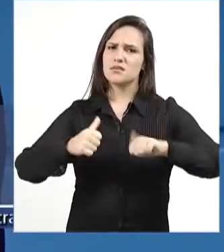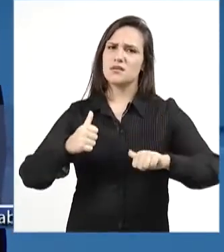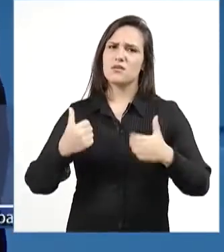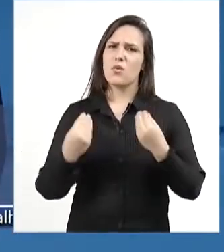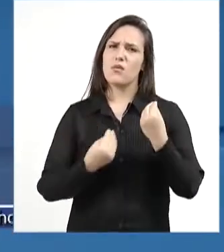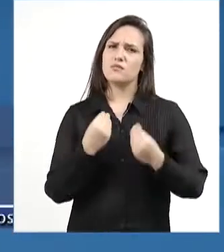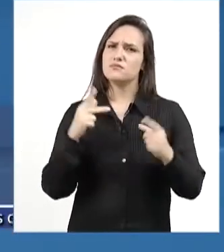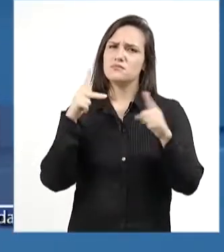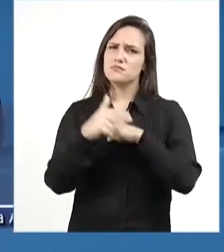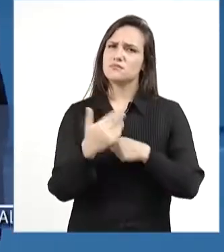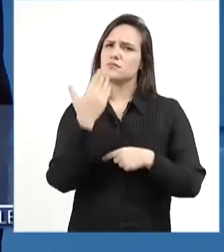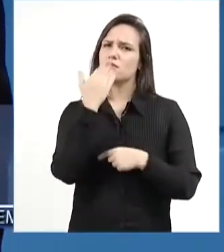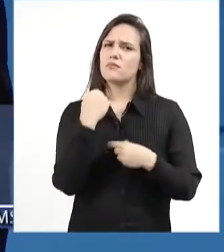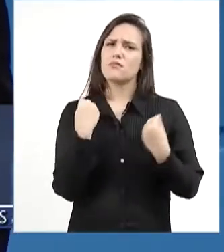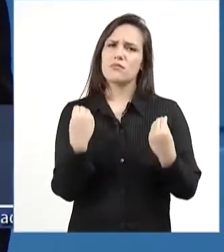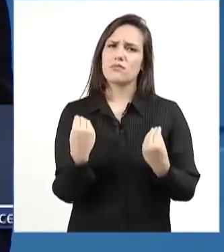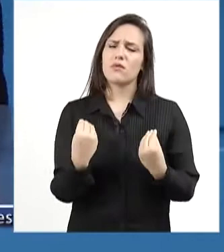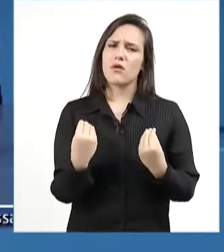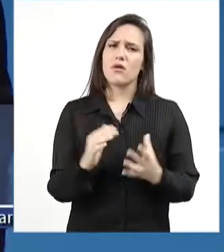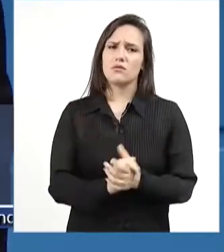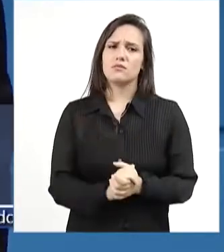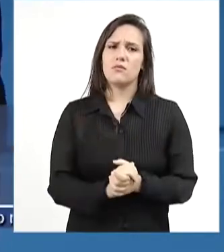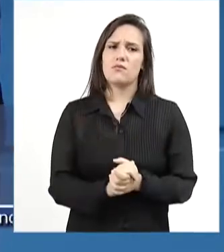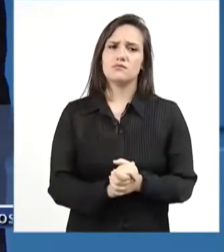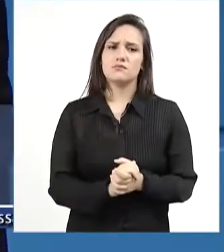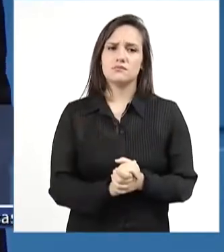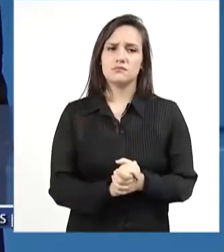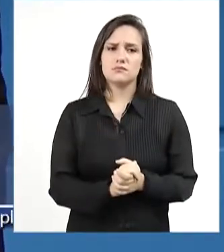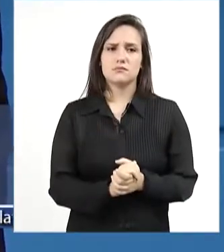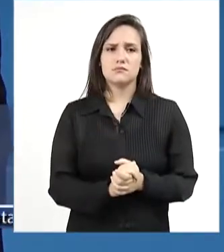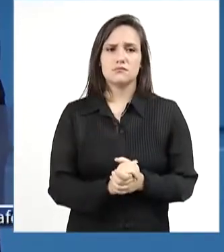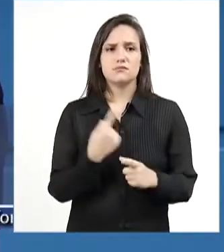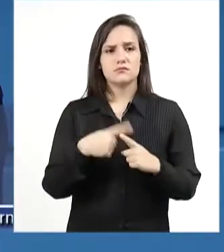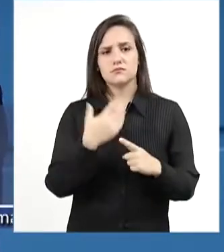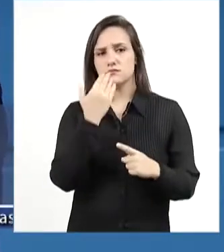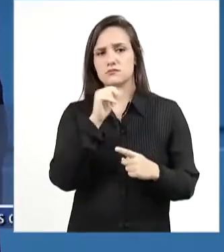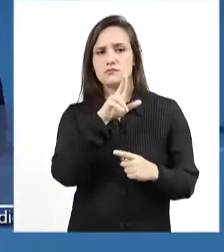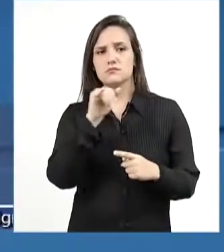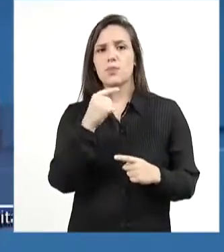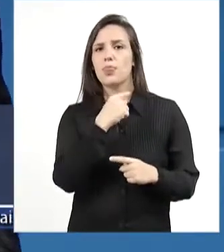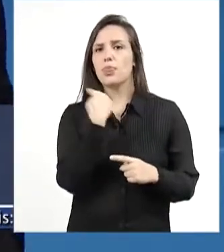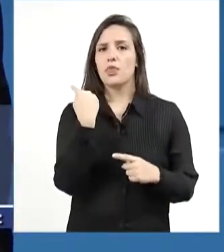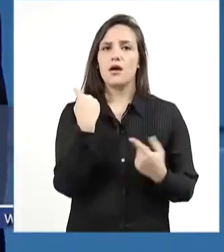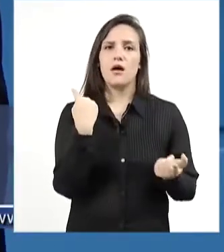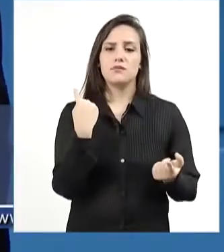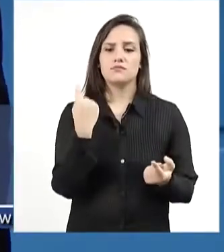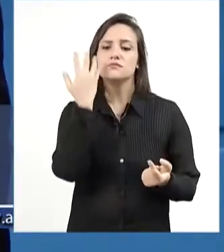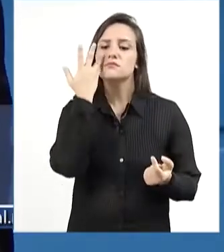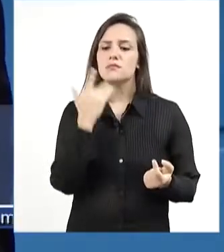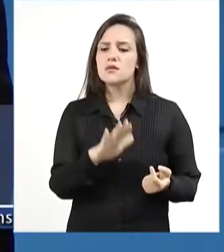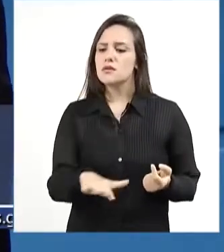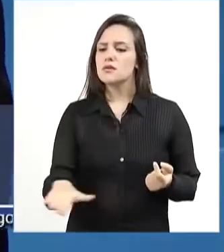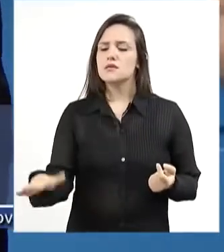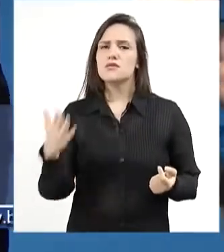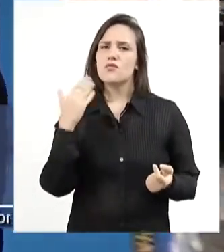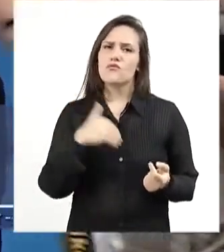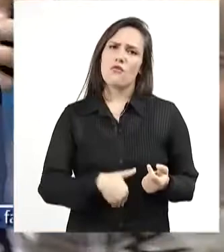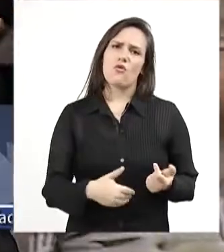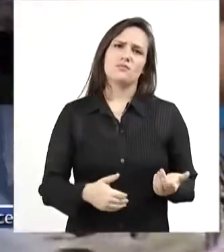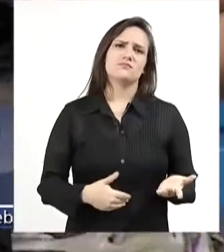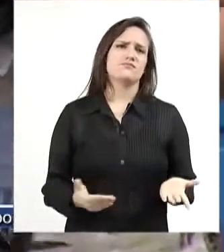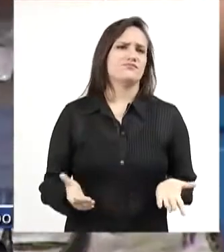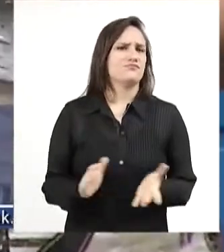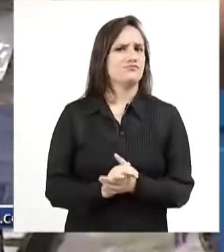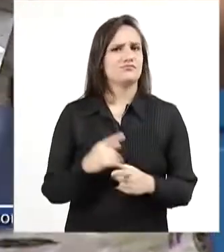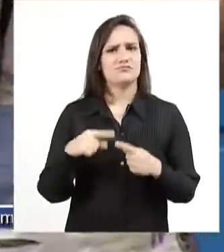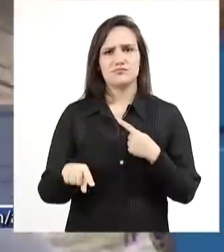de cestas, que essas cestas possam ser vencidas, estragadas, e crianças passarem fome, é algo,